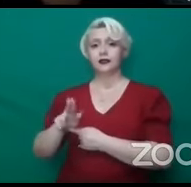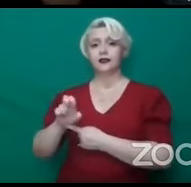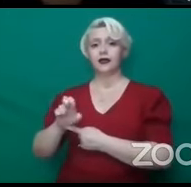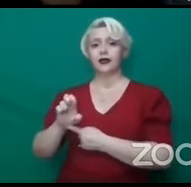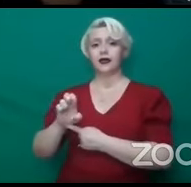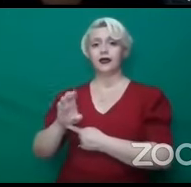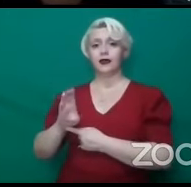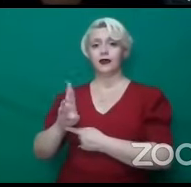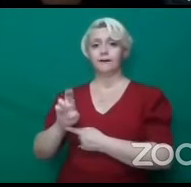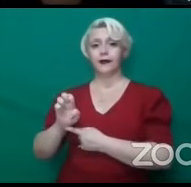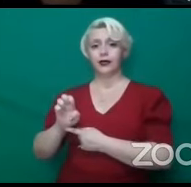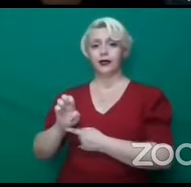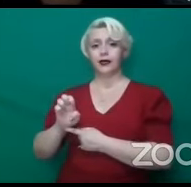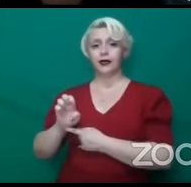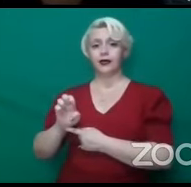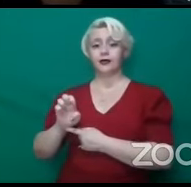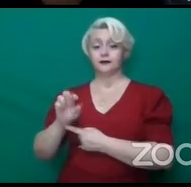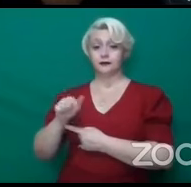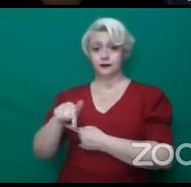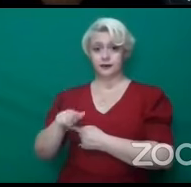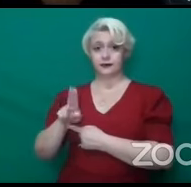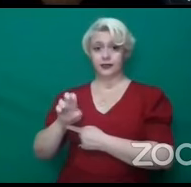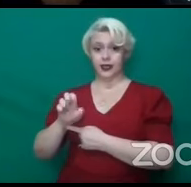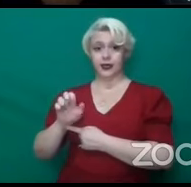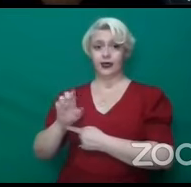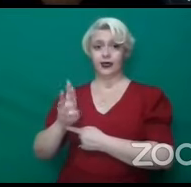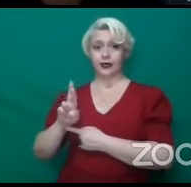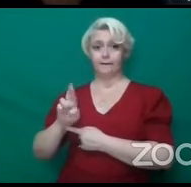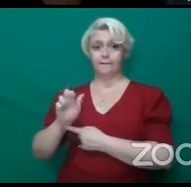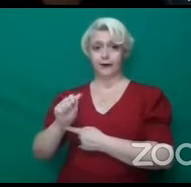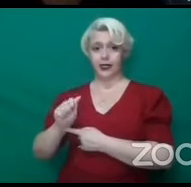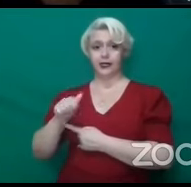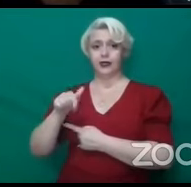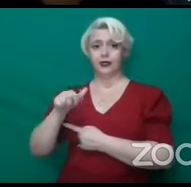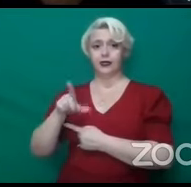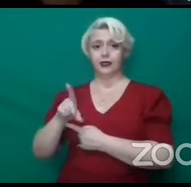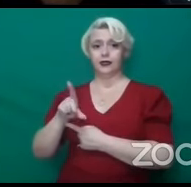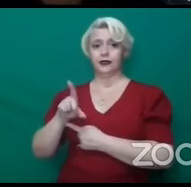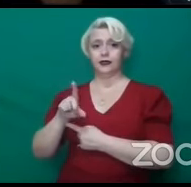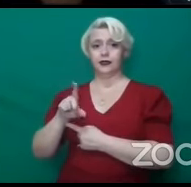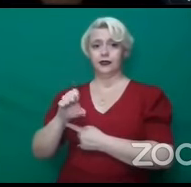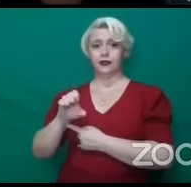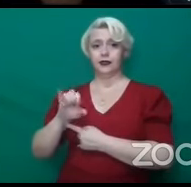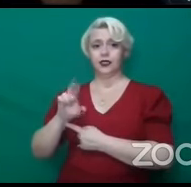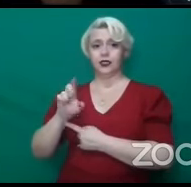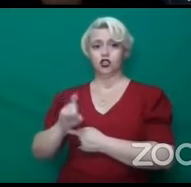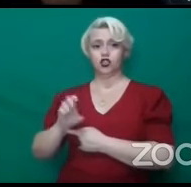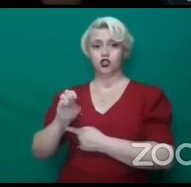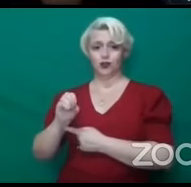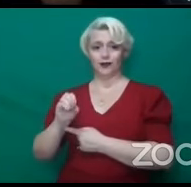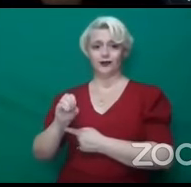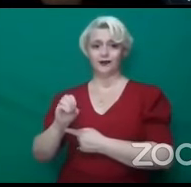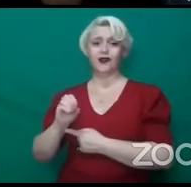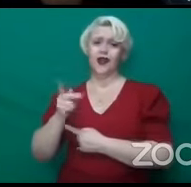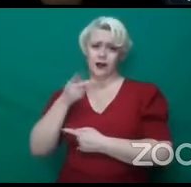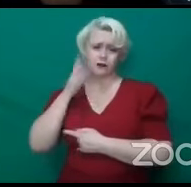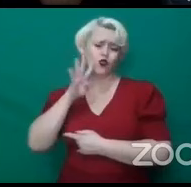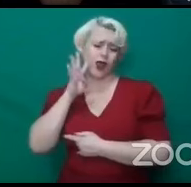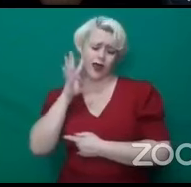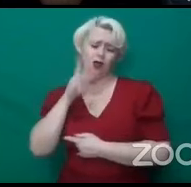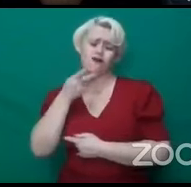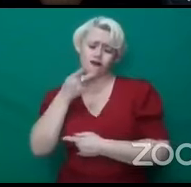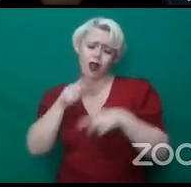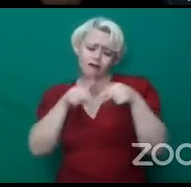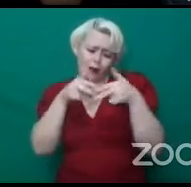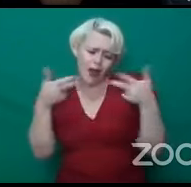Quebra Deixo. Sim, por favor, sigam, eu também já quero, eu vou seguir, já vou ouvir. Tá super legal, é muito legal, a gente fala umas bobagens, mas essa é a ideia